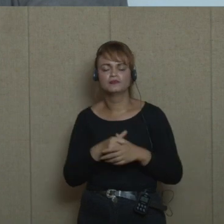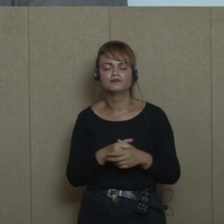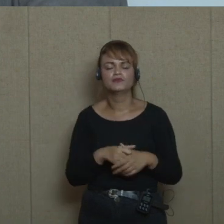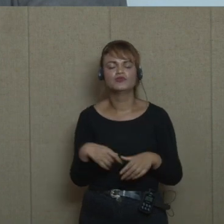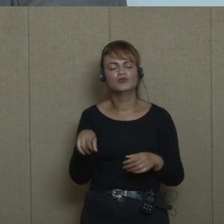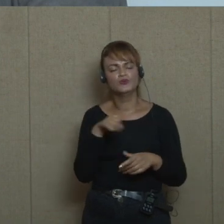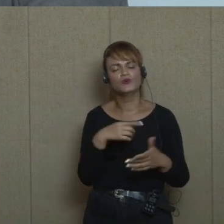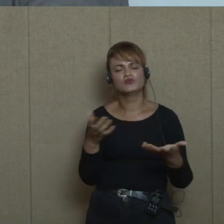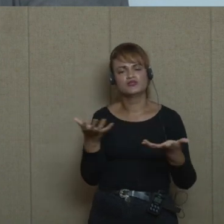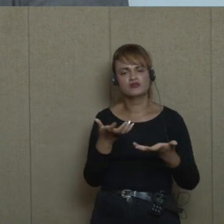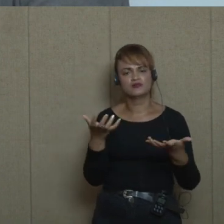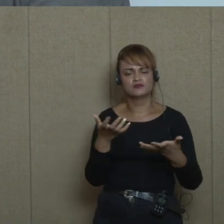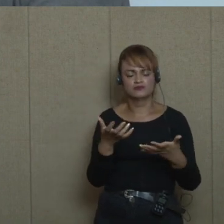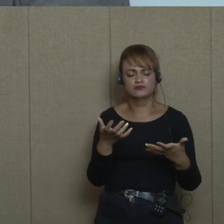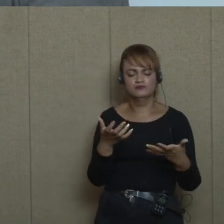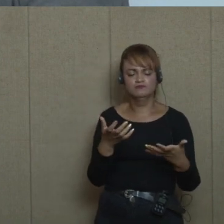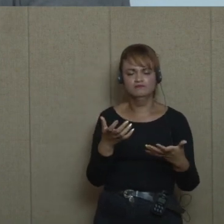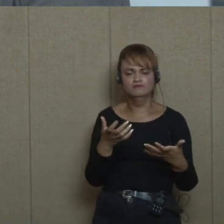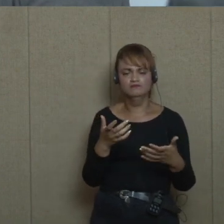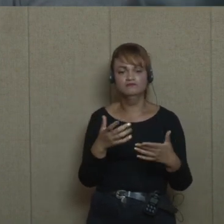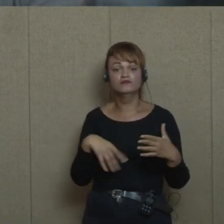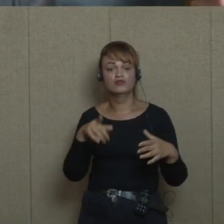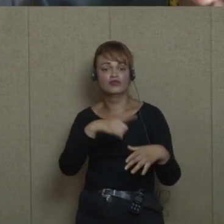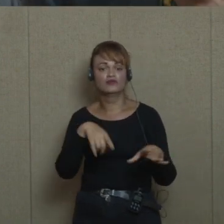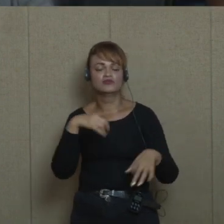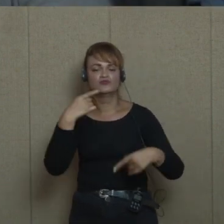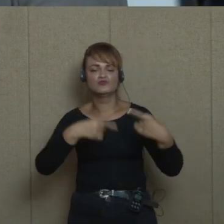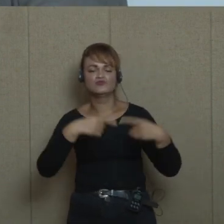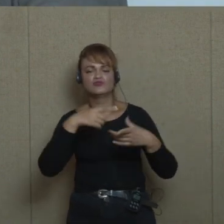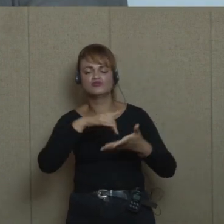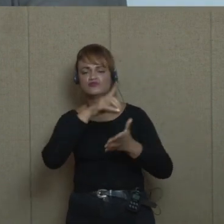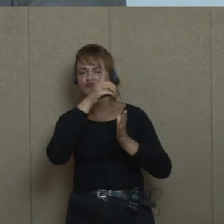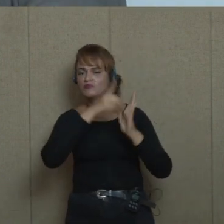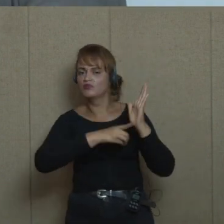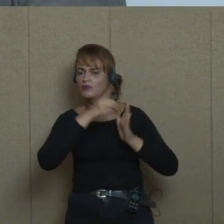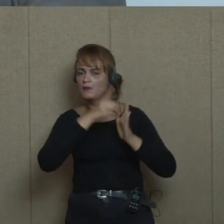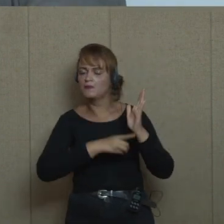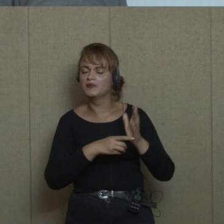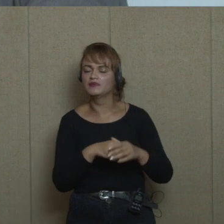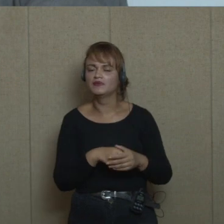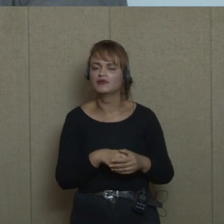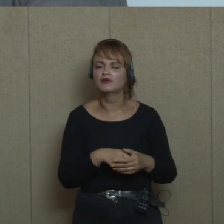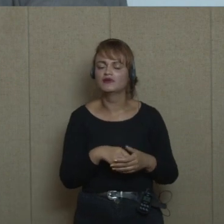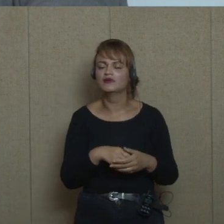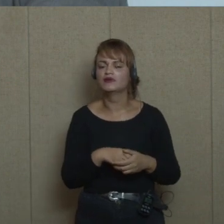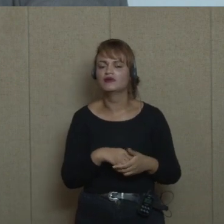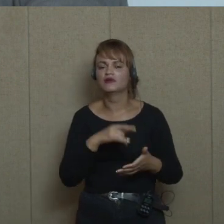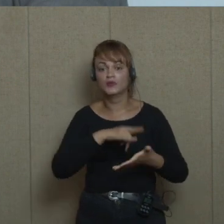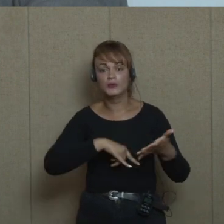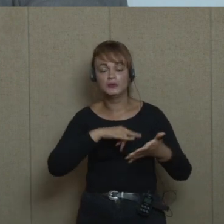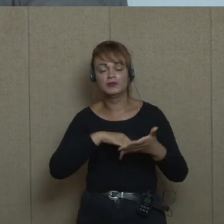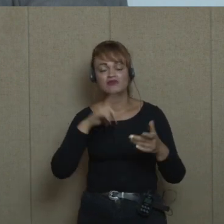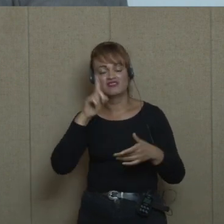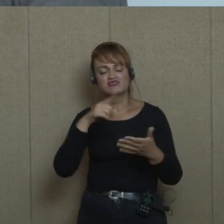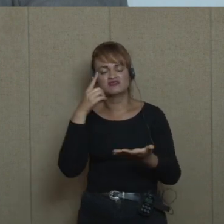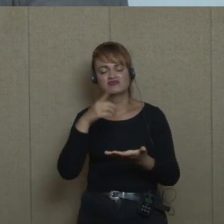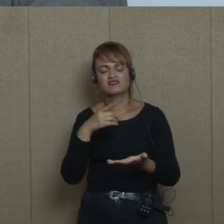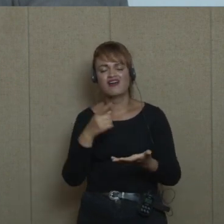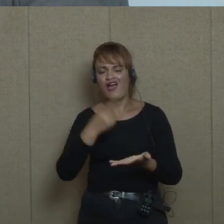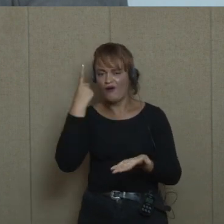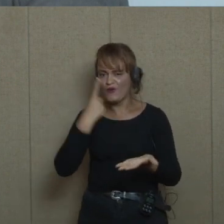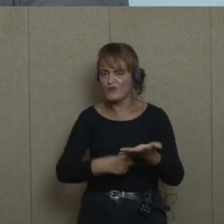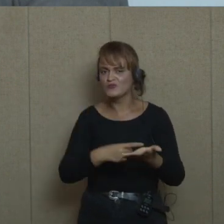Nós queremos isso e nós estamos discutindo sobre documentos. E você sabe, esse acordo tem que ser